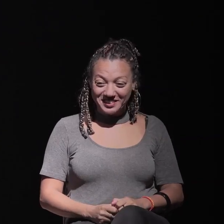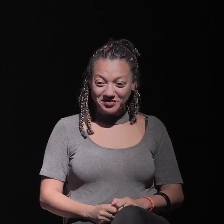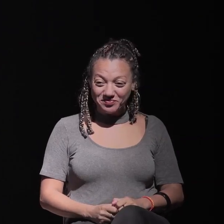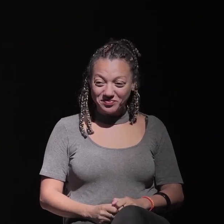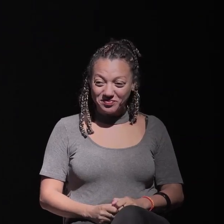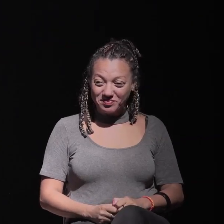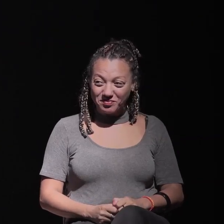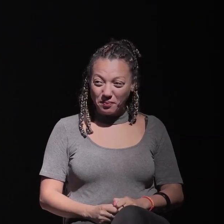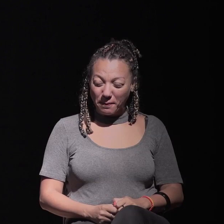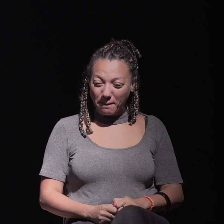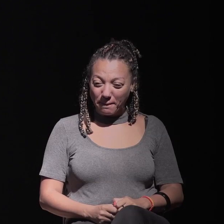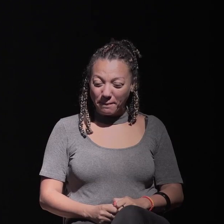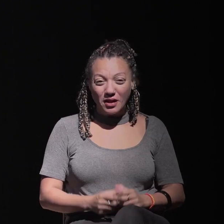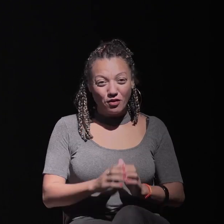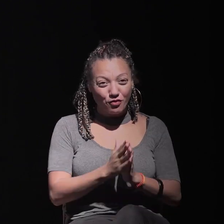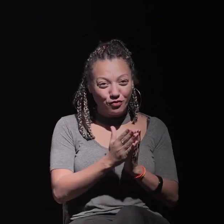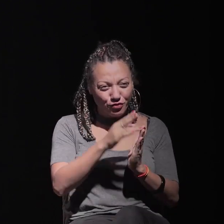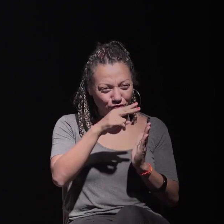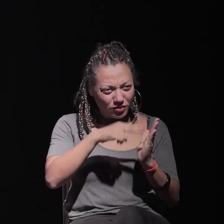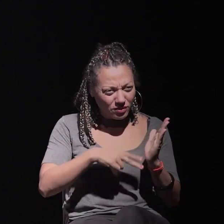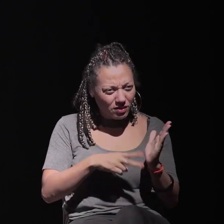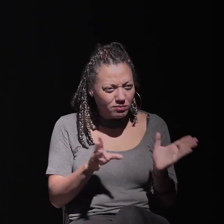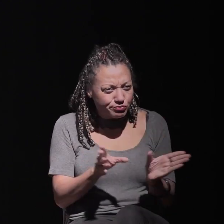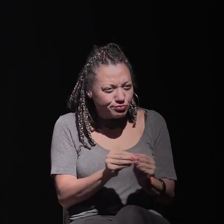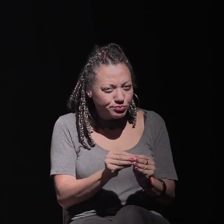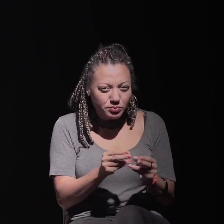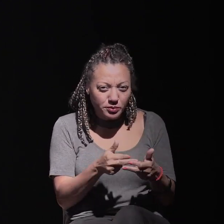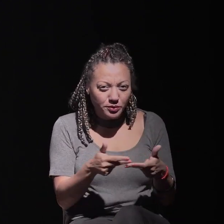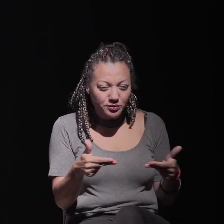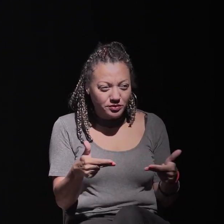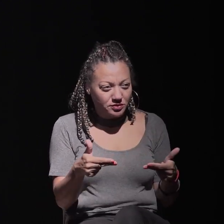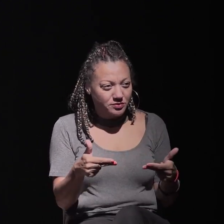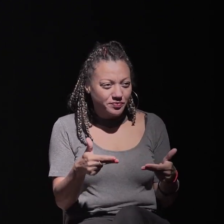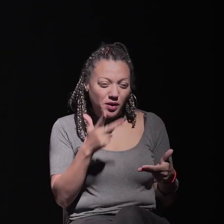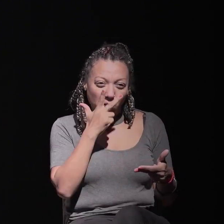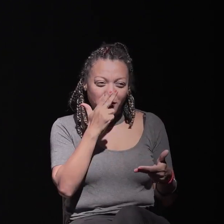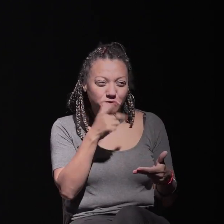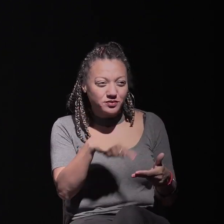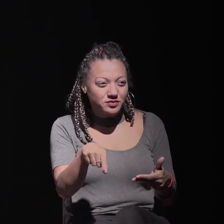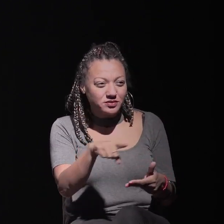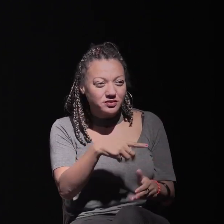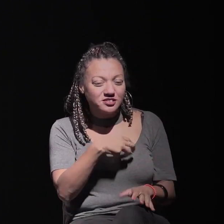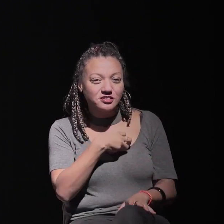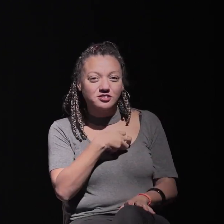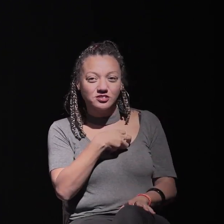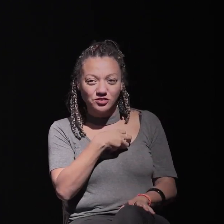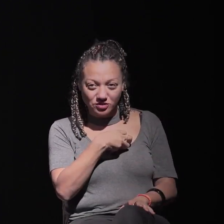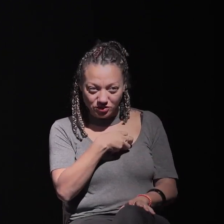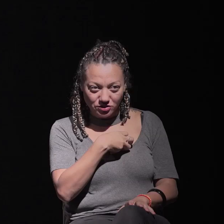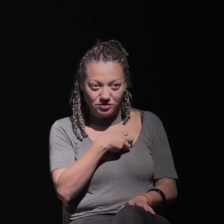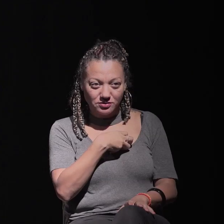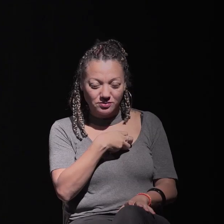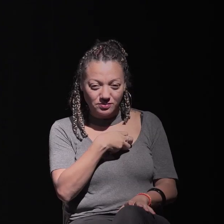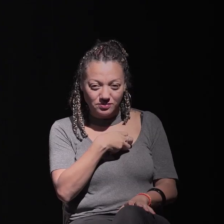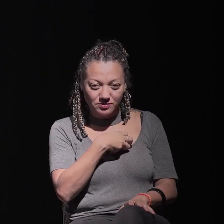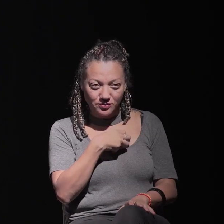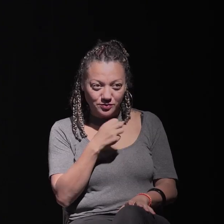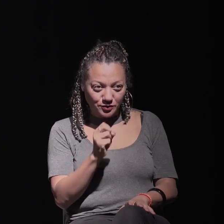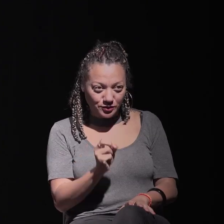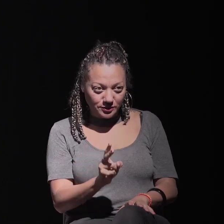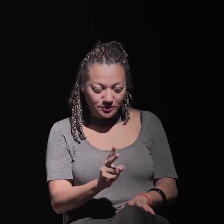Gente, eu queria ler um negocinho bem breve para vocês, para acho que dar um tom para a nossa conversa, assim,